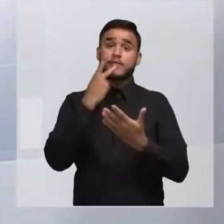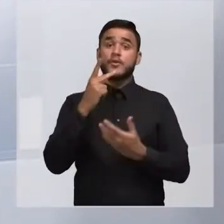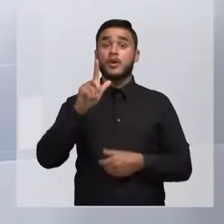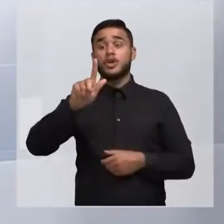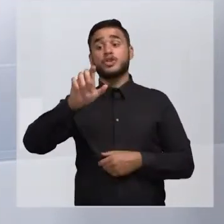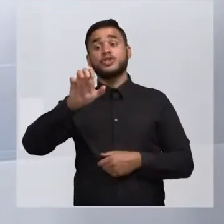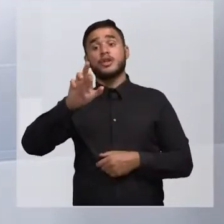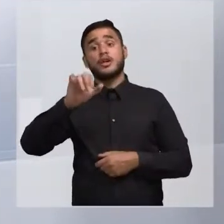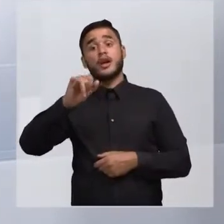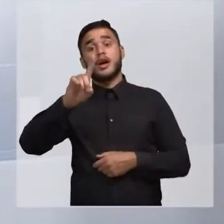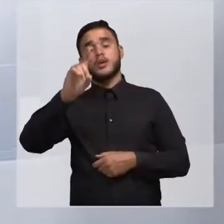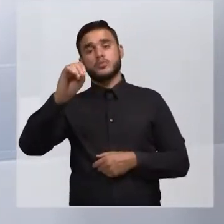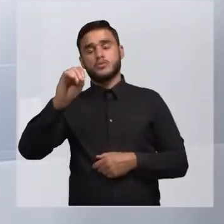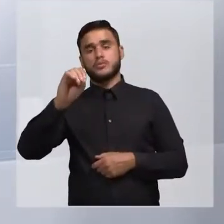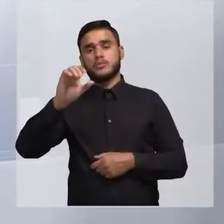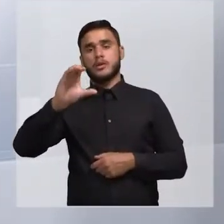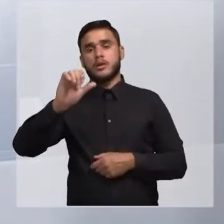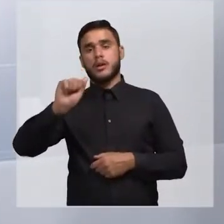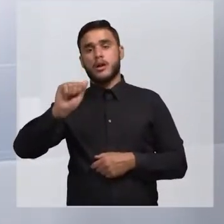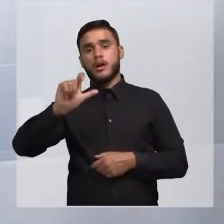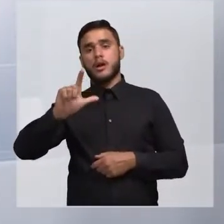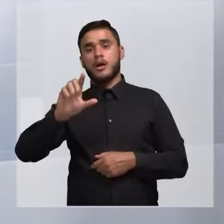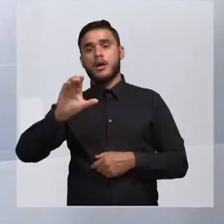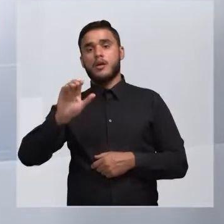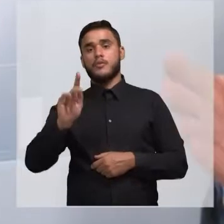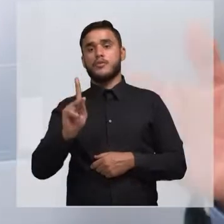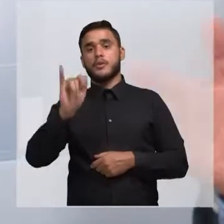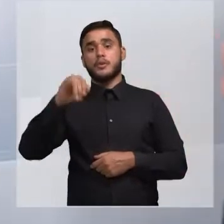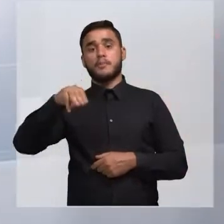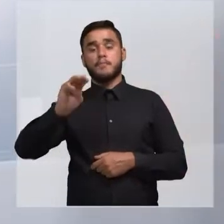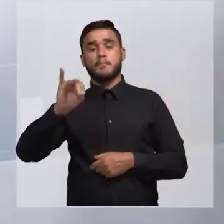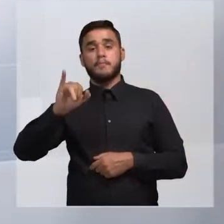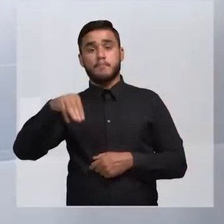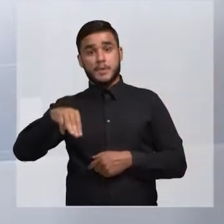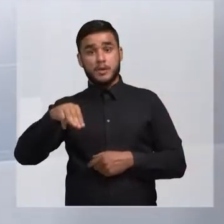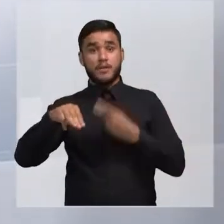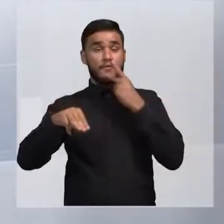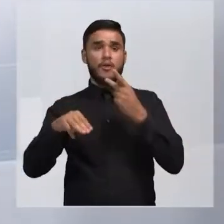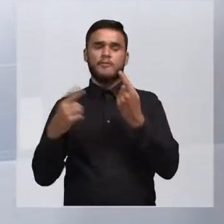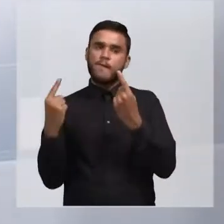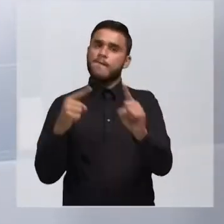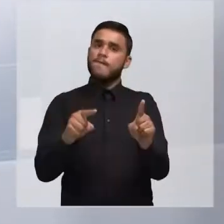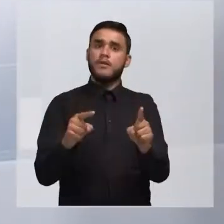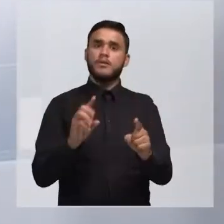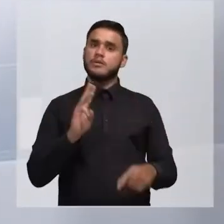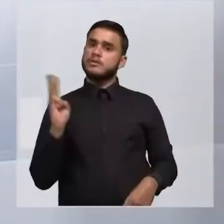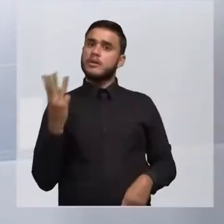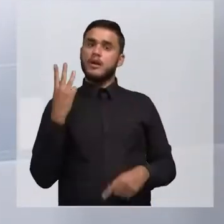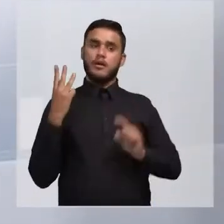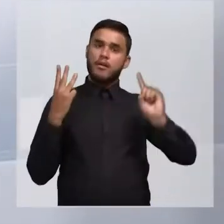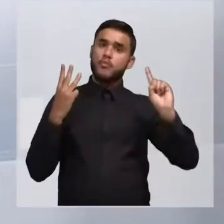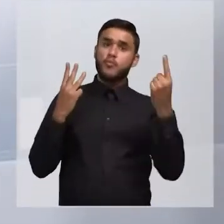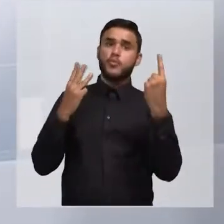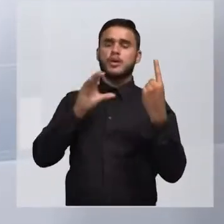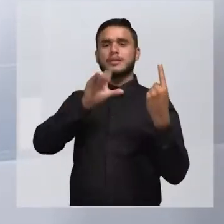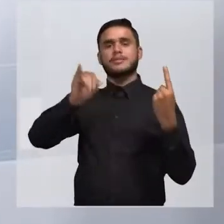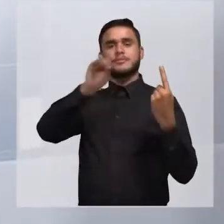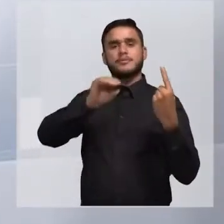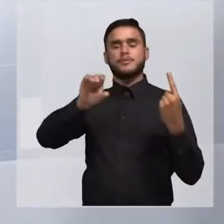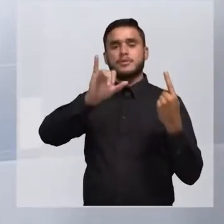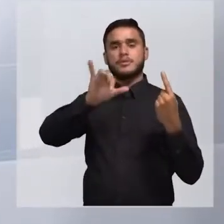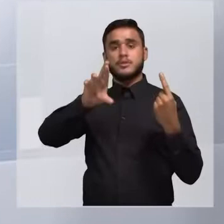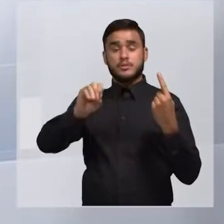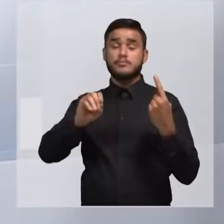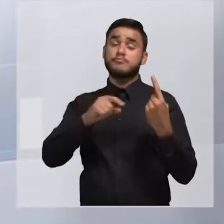Geraldo Alckmin trabalhando para desestabilizar. E o quarto ponto, que você vai concordar comigo, ele,